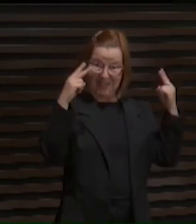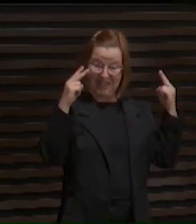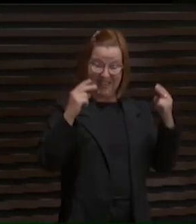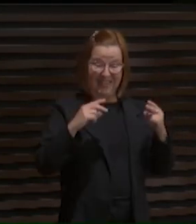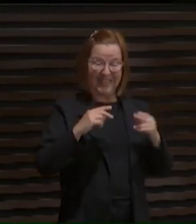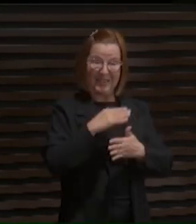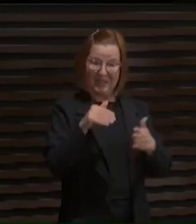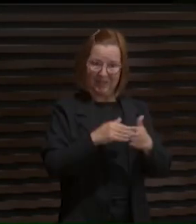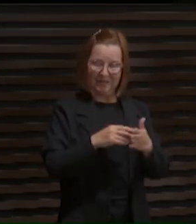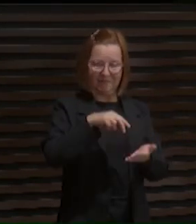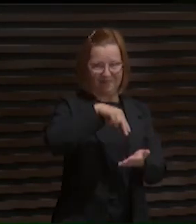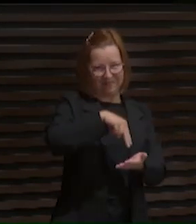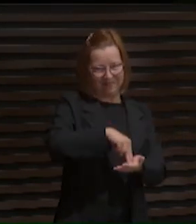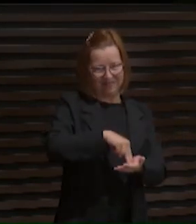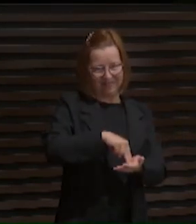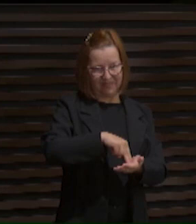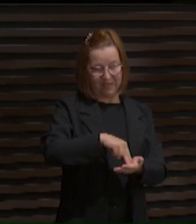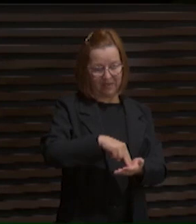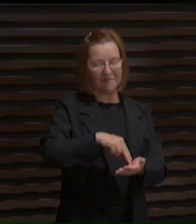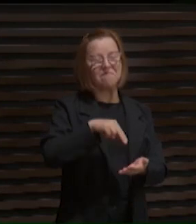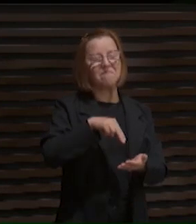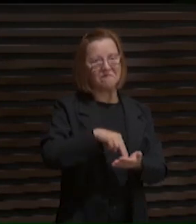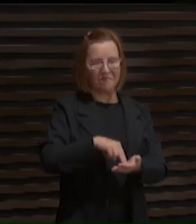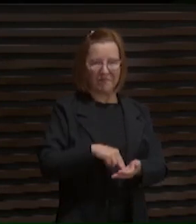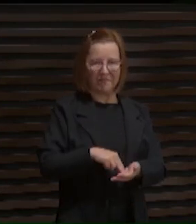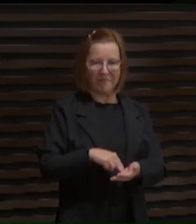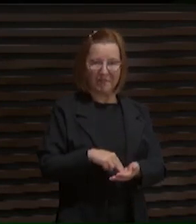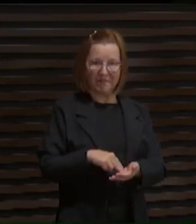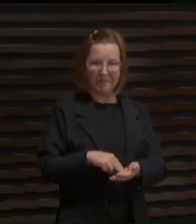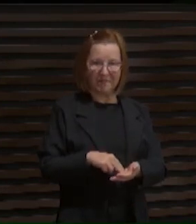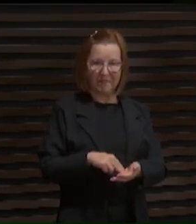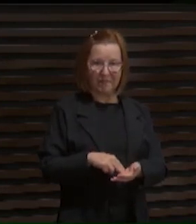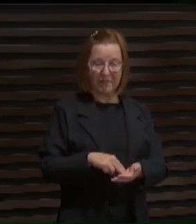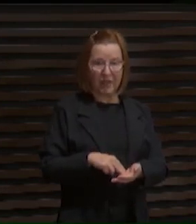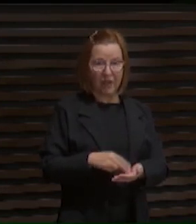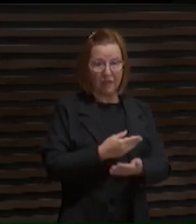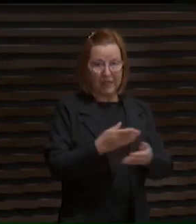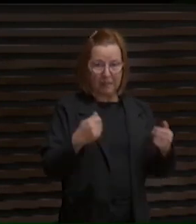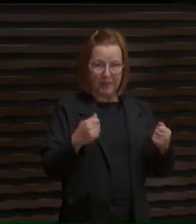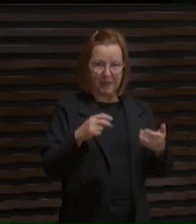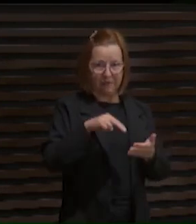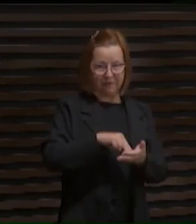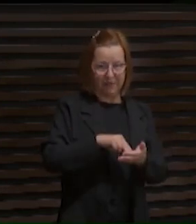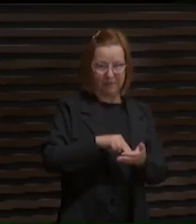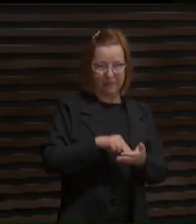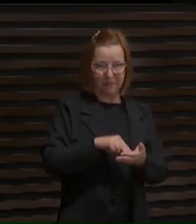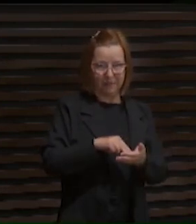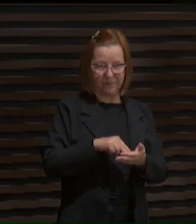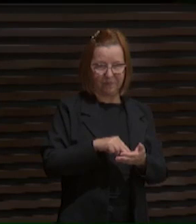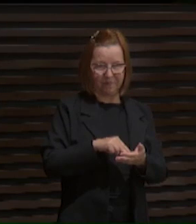tudo, permanecer inabaláveis. Portanto, fiquem firmes, cingindo-se com